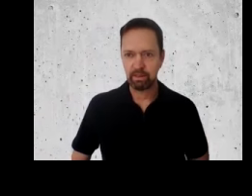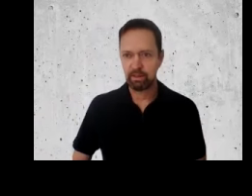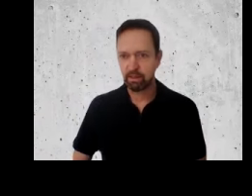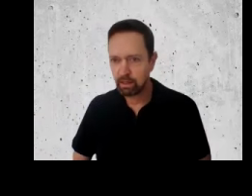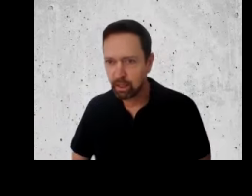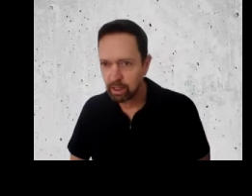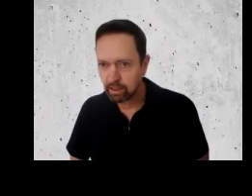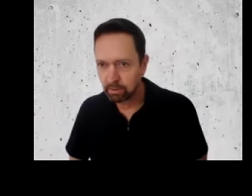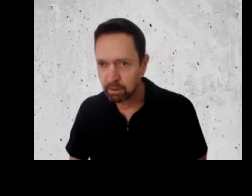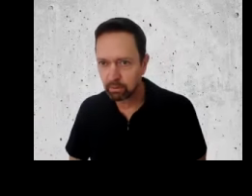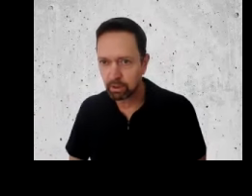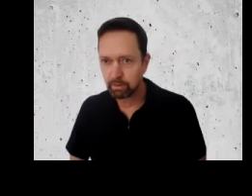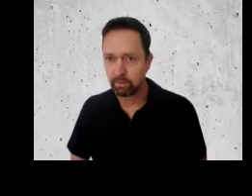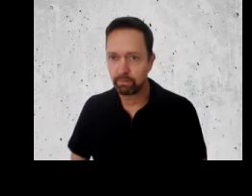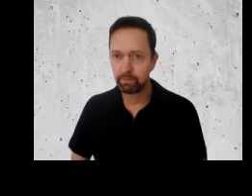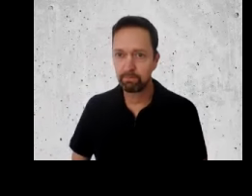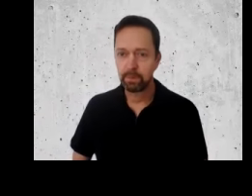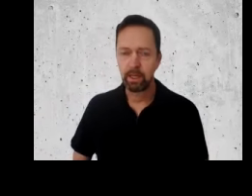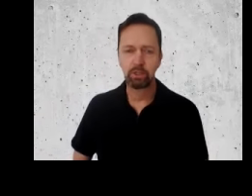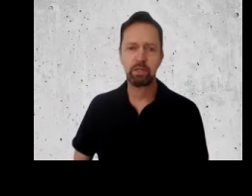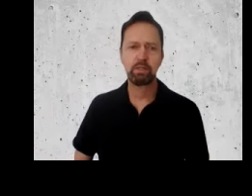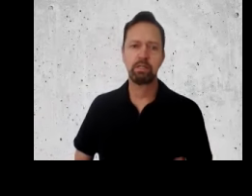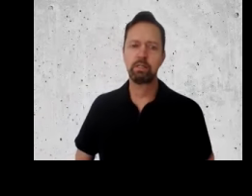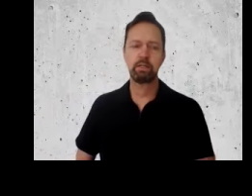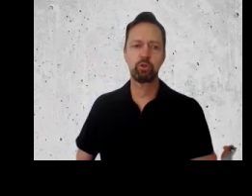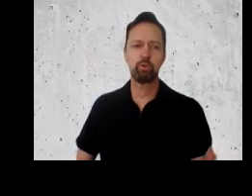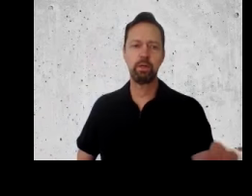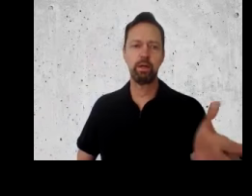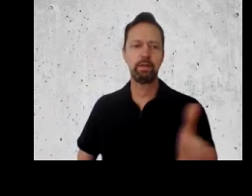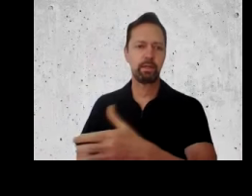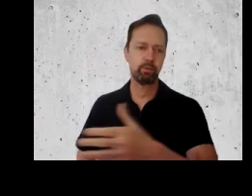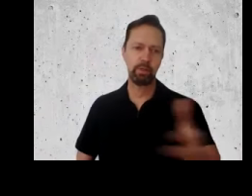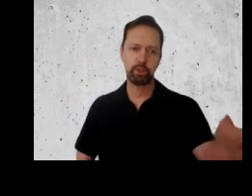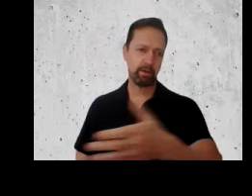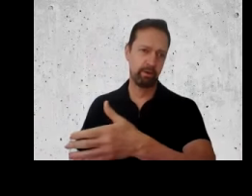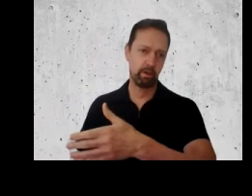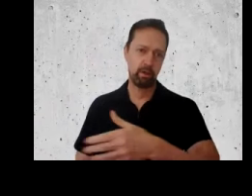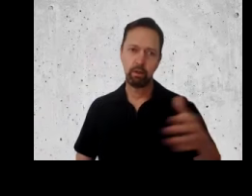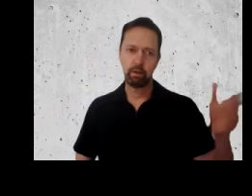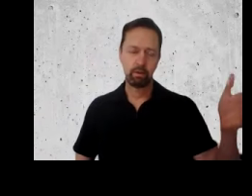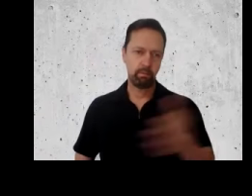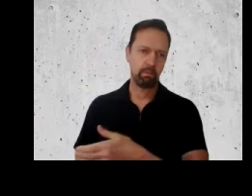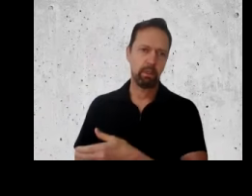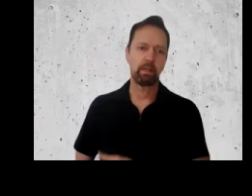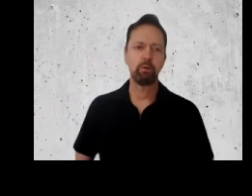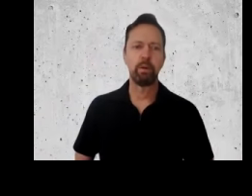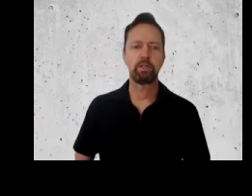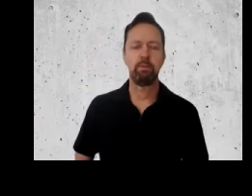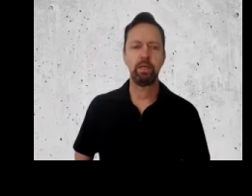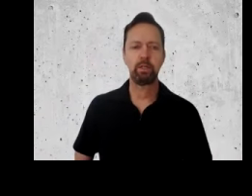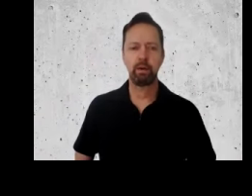Mas a Débora também. É chato esse negócio da Zoom, antes a Zoom deixava